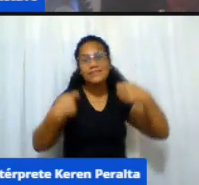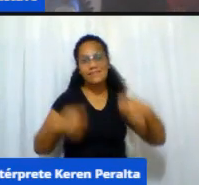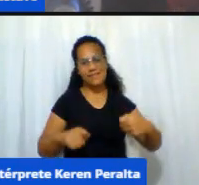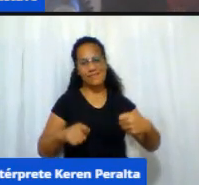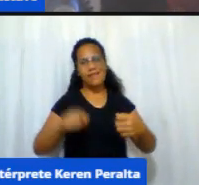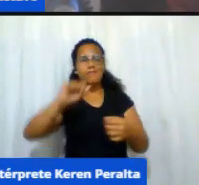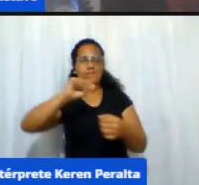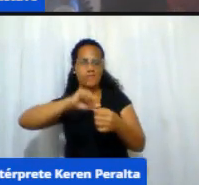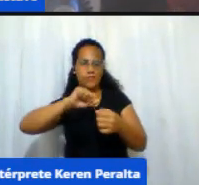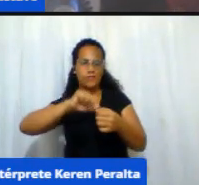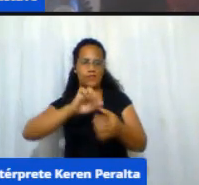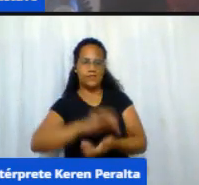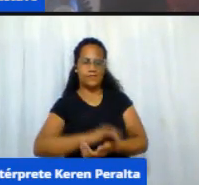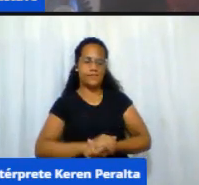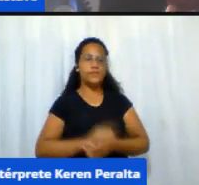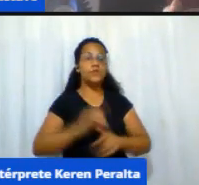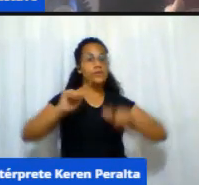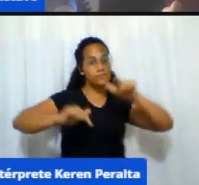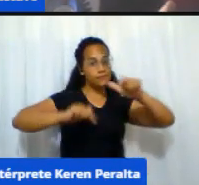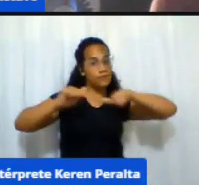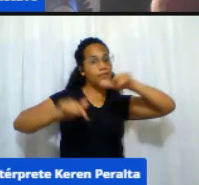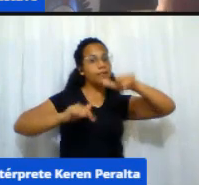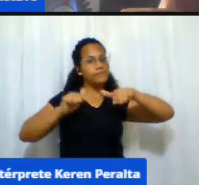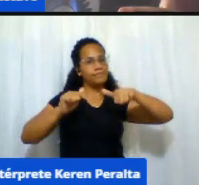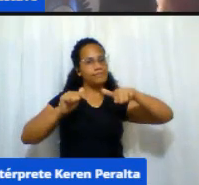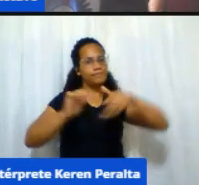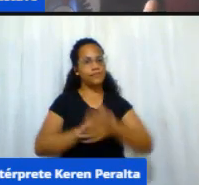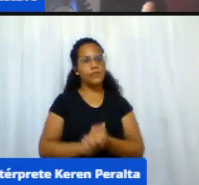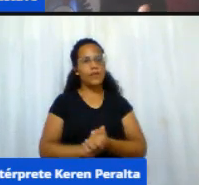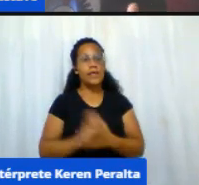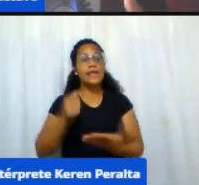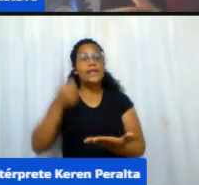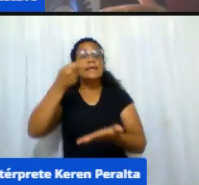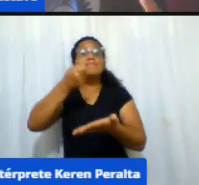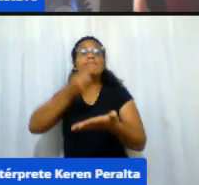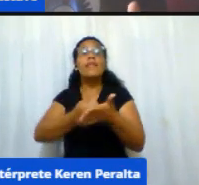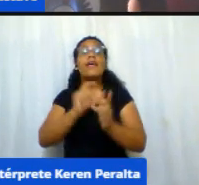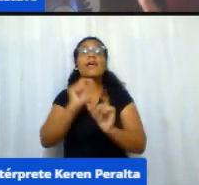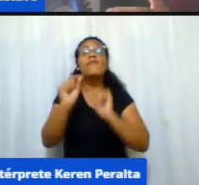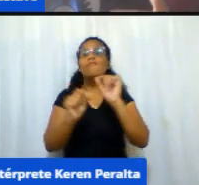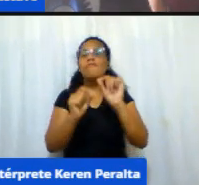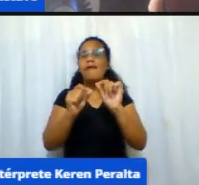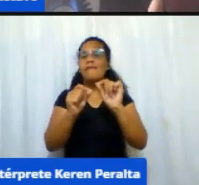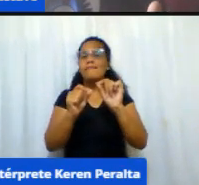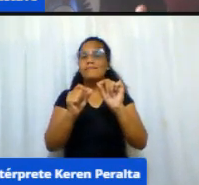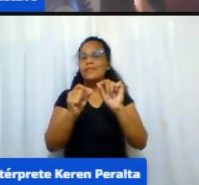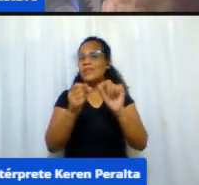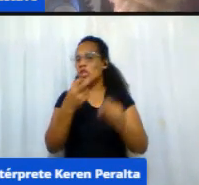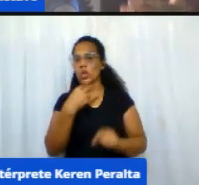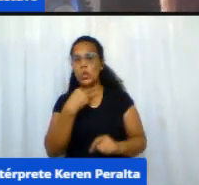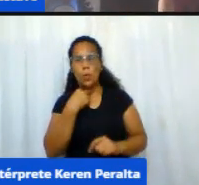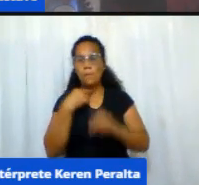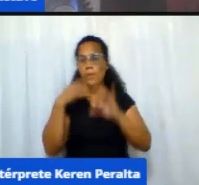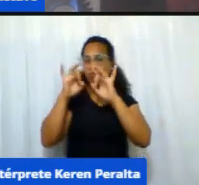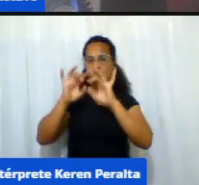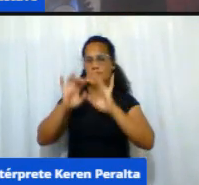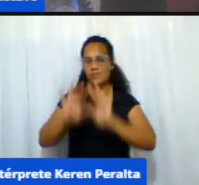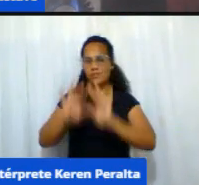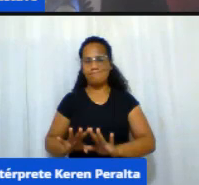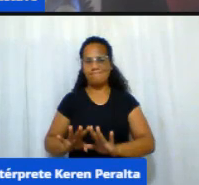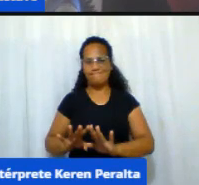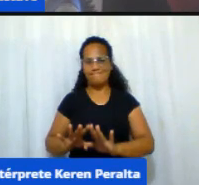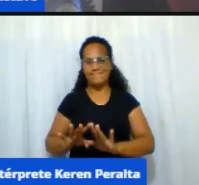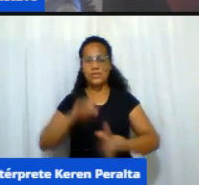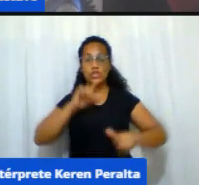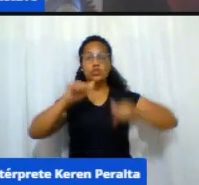Deve, no sentido de que não podemos deixar de cumprir com ao menos uma habilidade de cada prática de